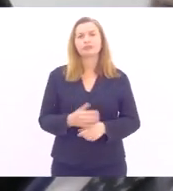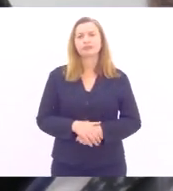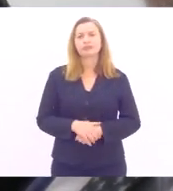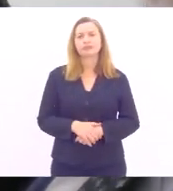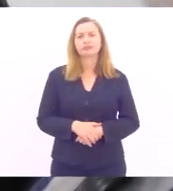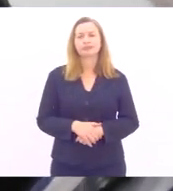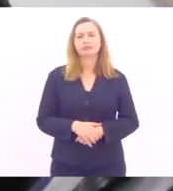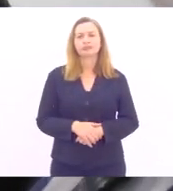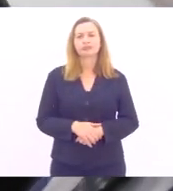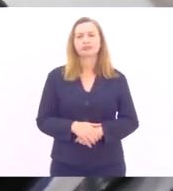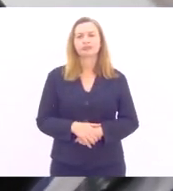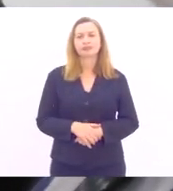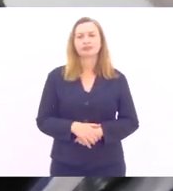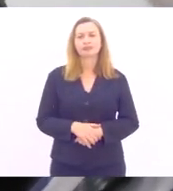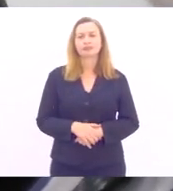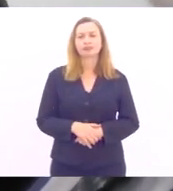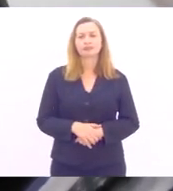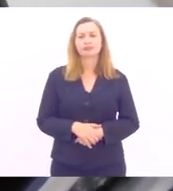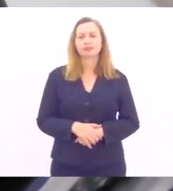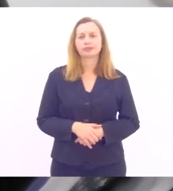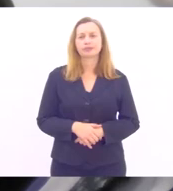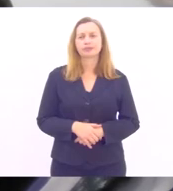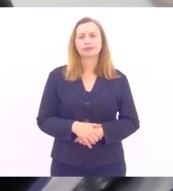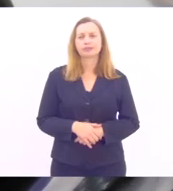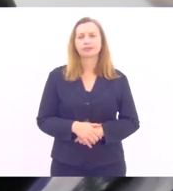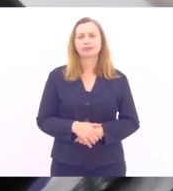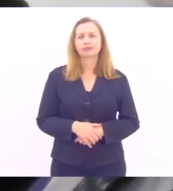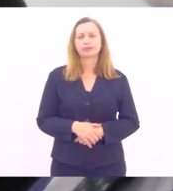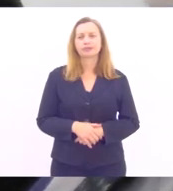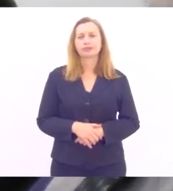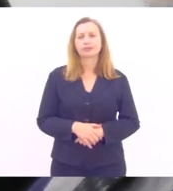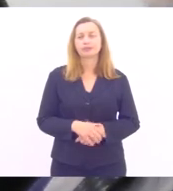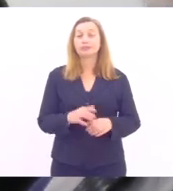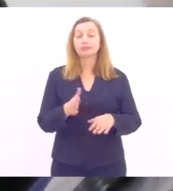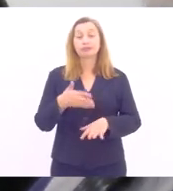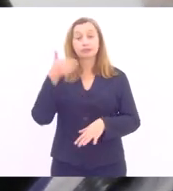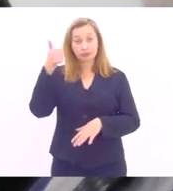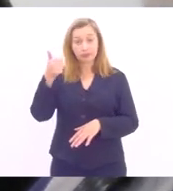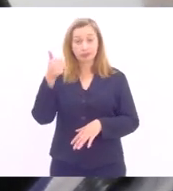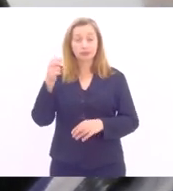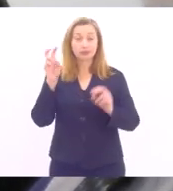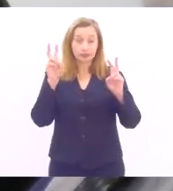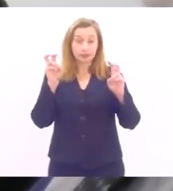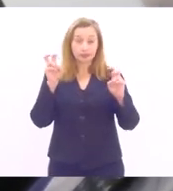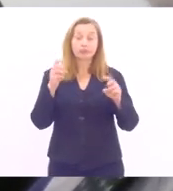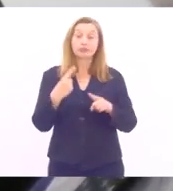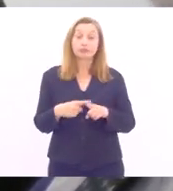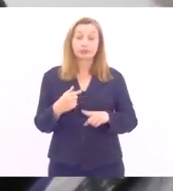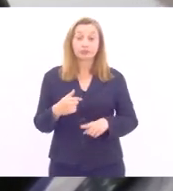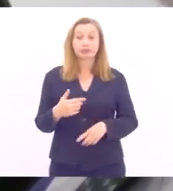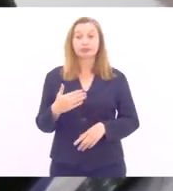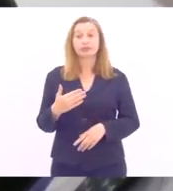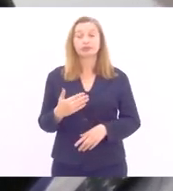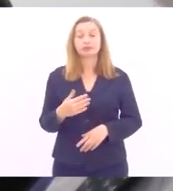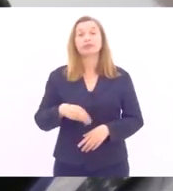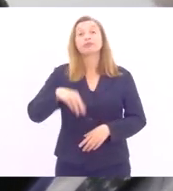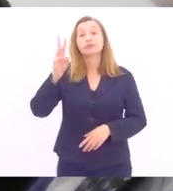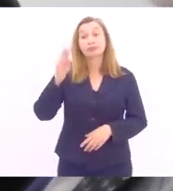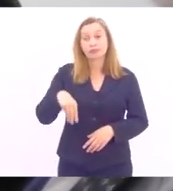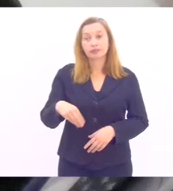gente minimize essa contradição central. Né? Porque entendo eu que quem dá vida